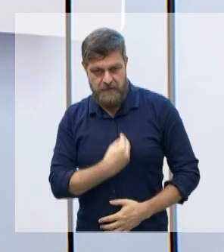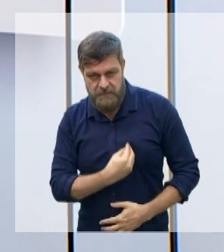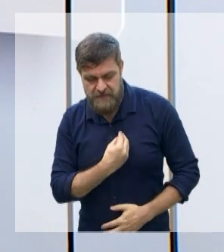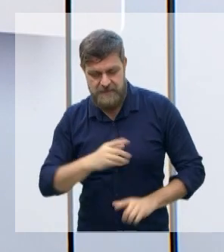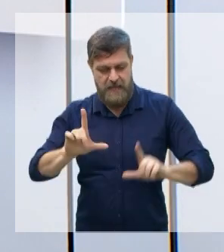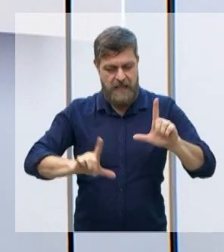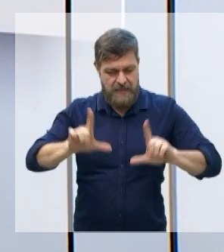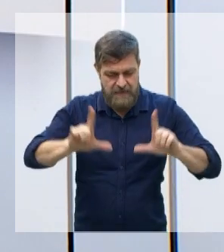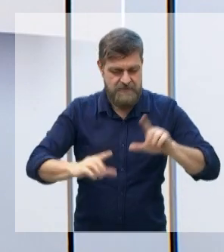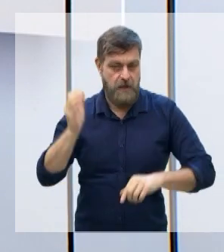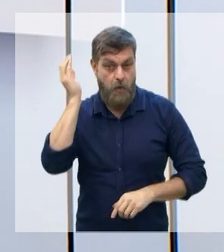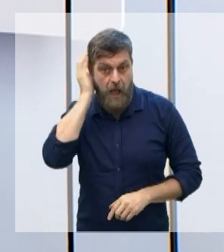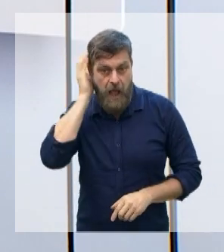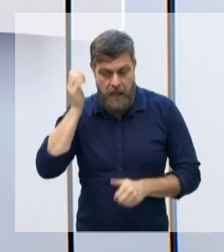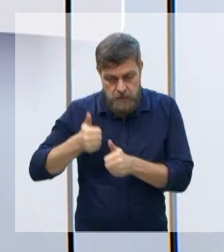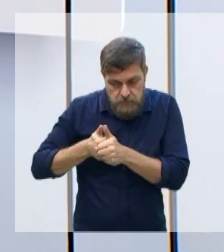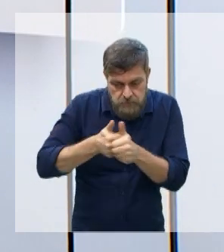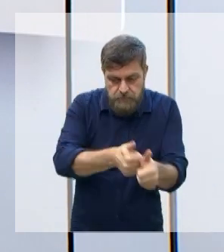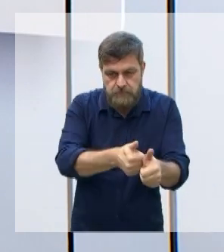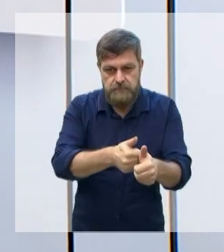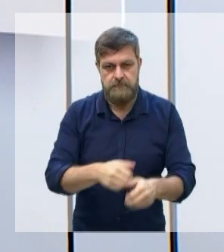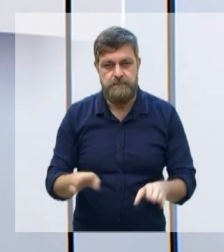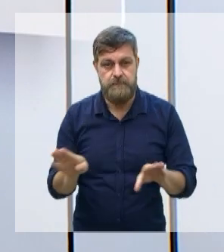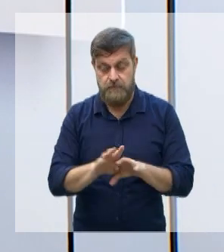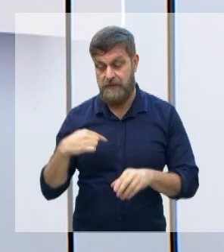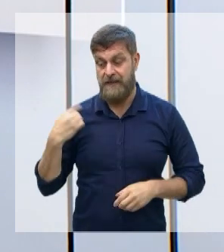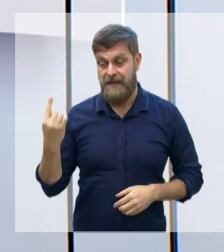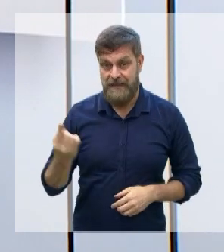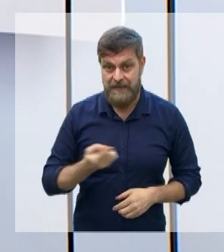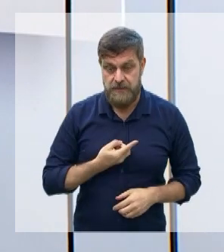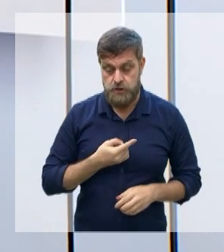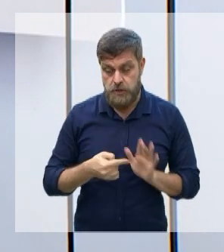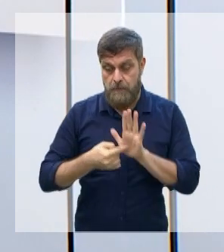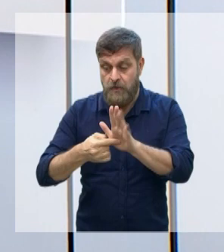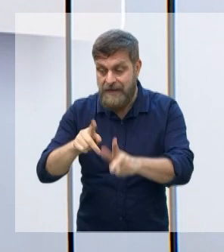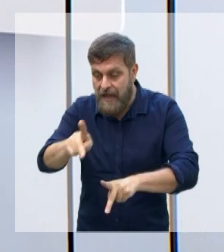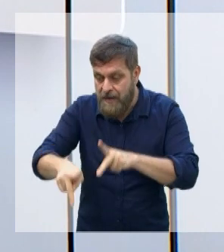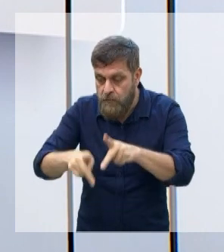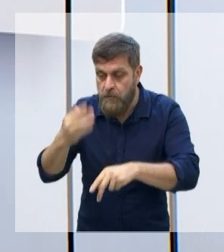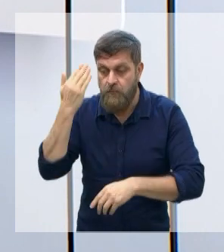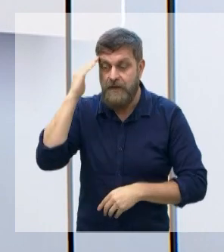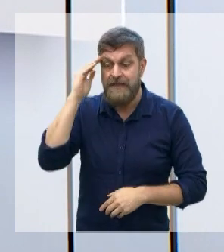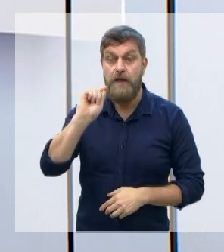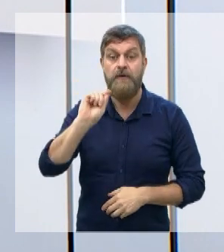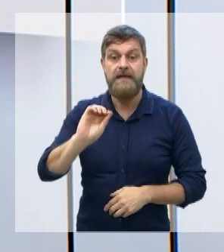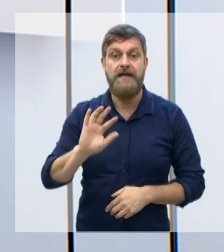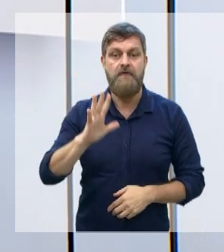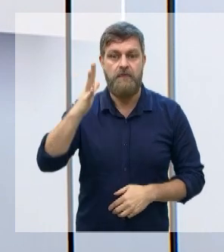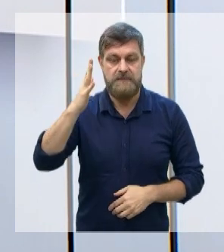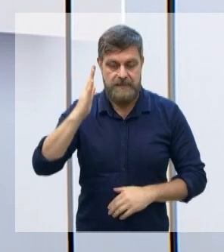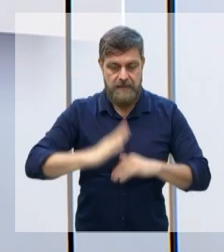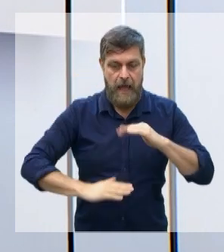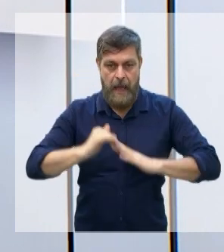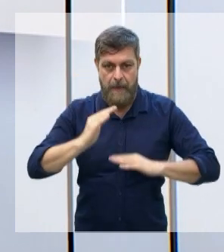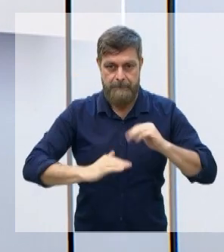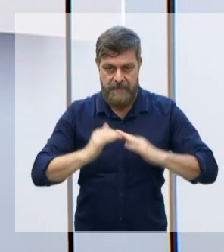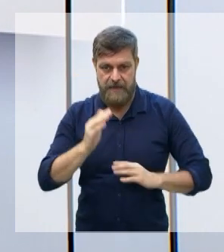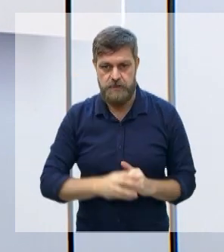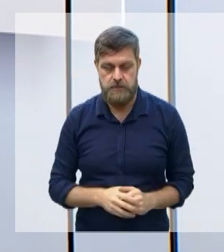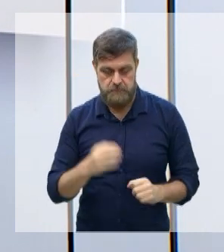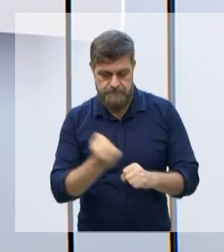televisão a rádio acompanhou também para que a gente pudesse da publicidade nos trabalhos estavam sendo feito dá tanto das